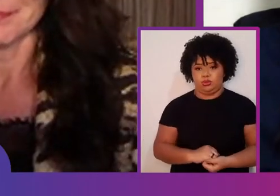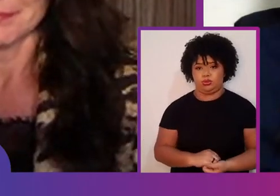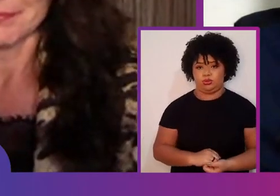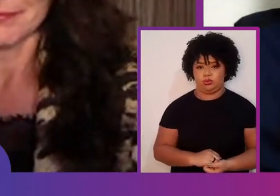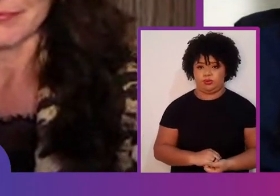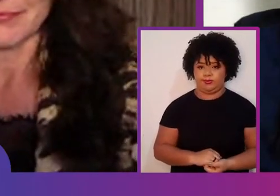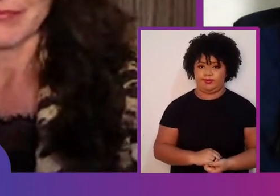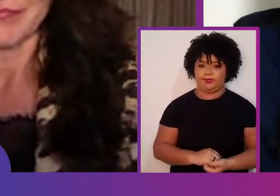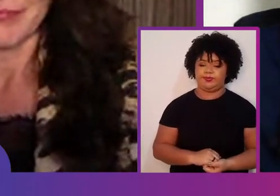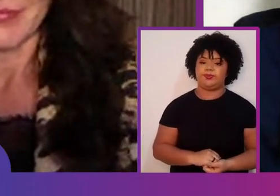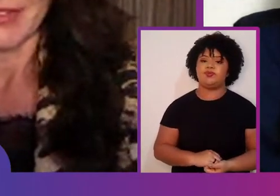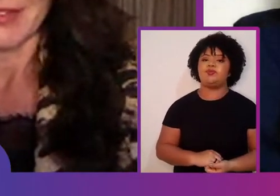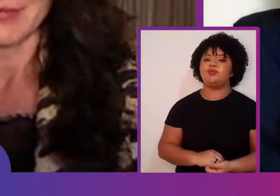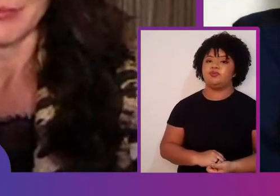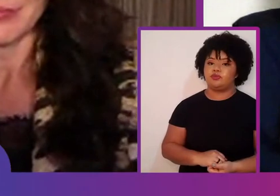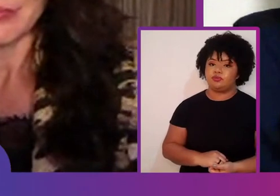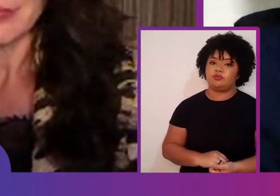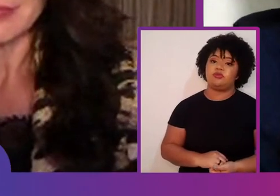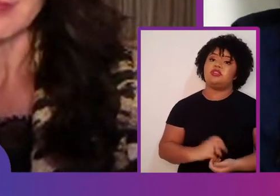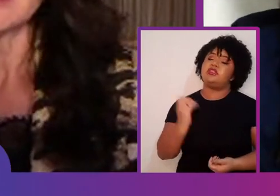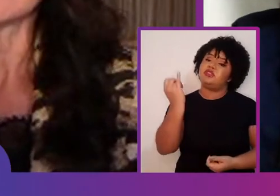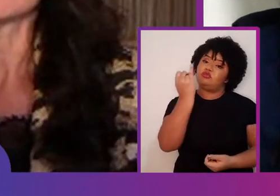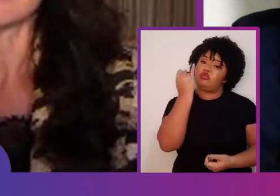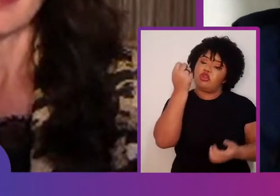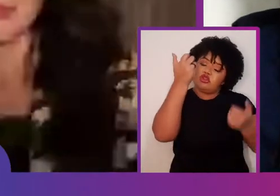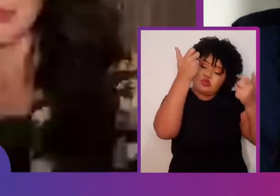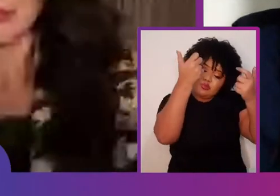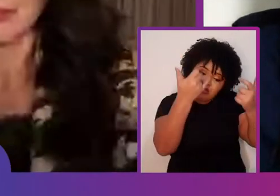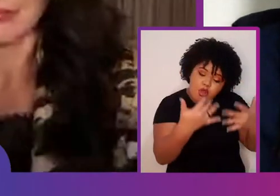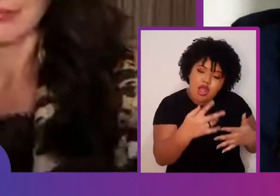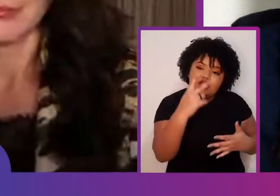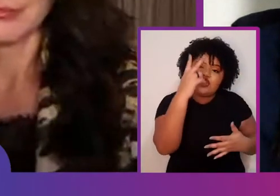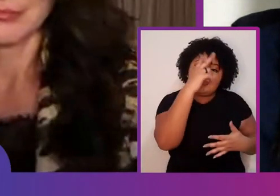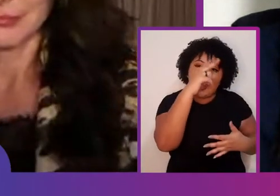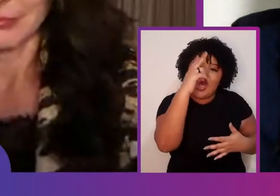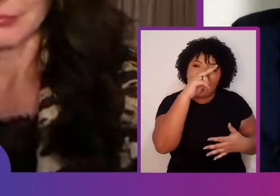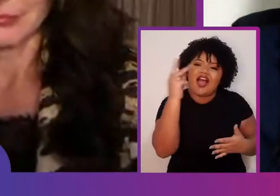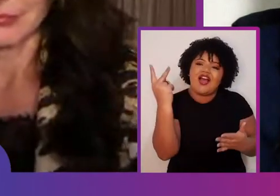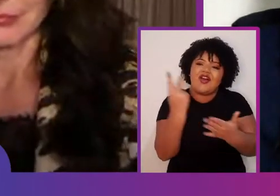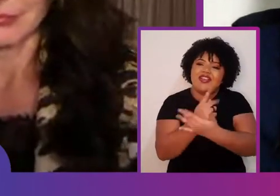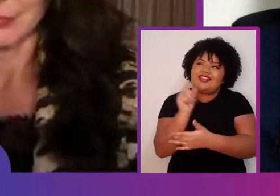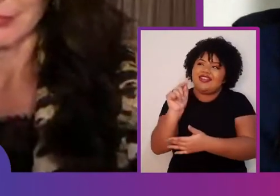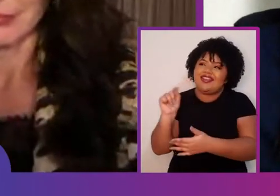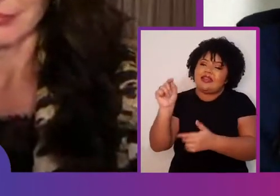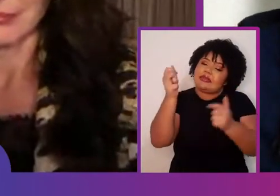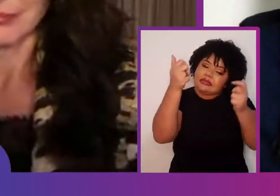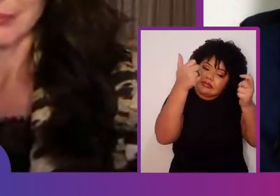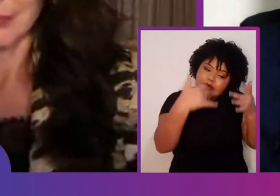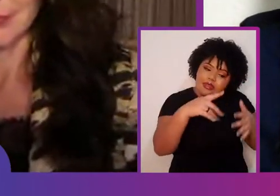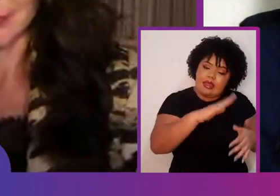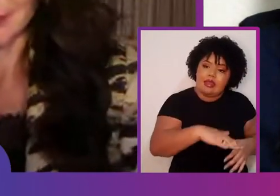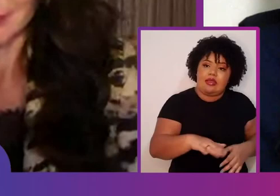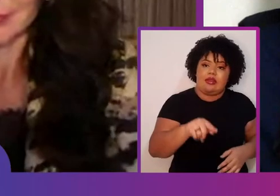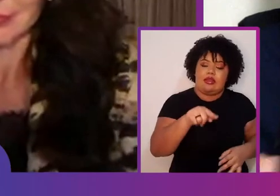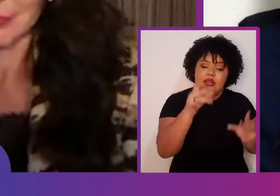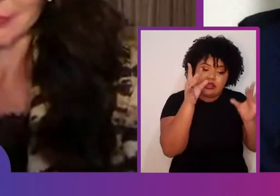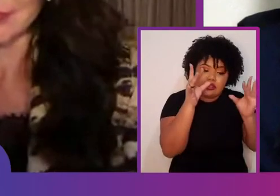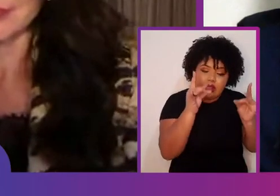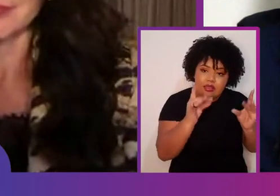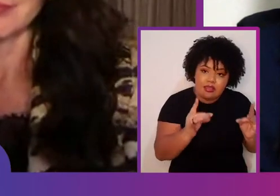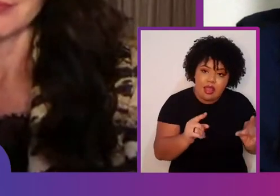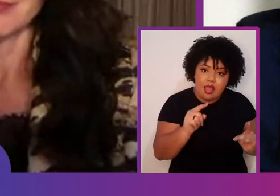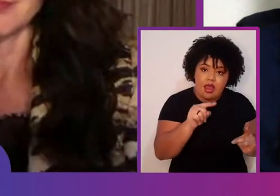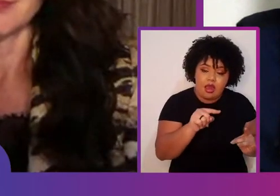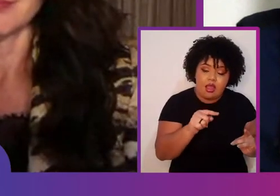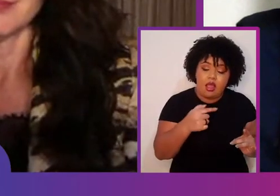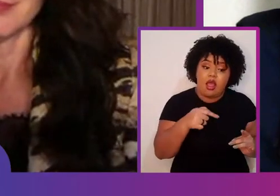Então, tem que contar a história toda, devagarzinho, mas contar a história toda. E contar a história com os detalhes necessários para que ela